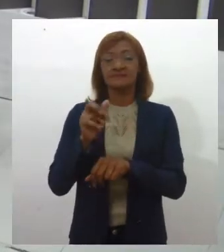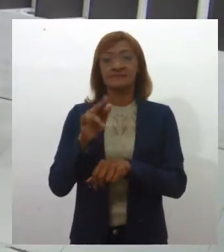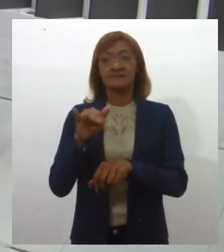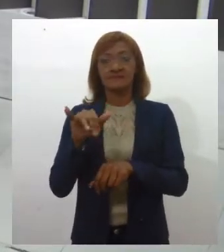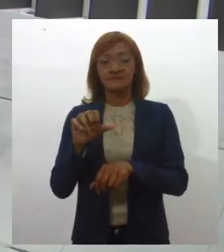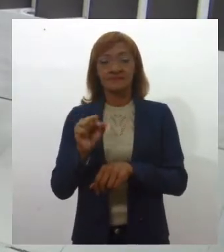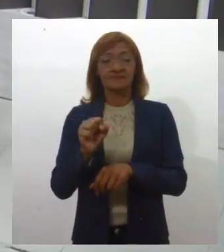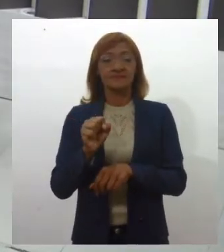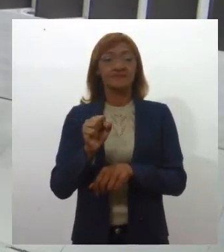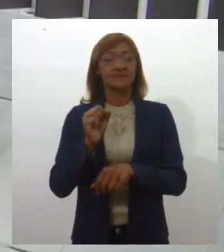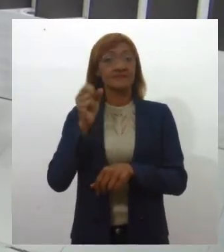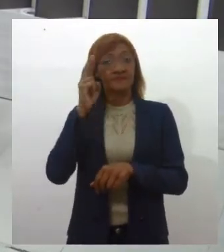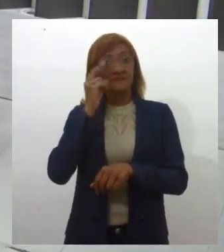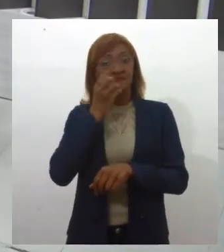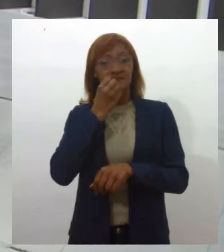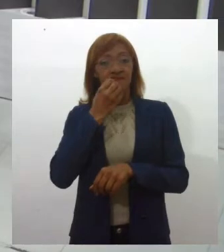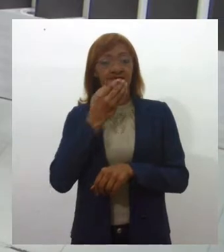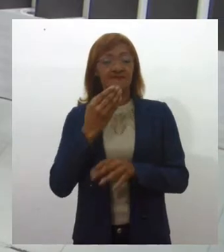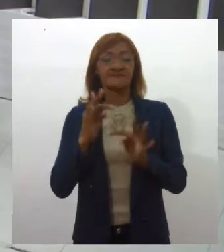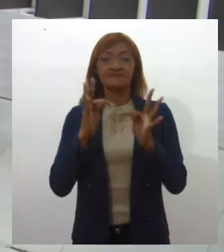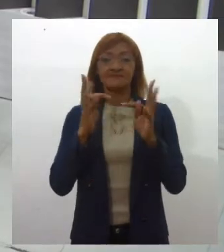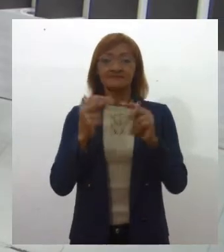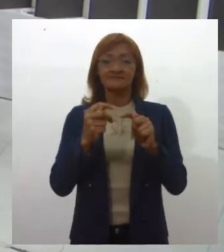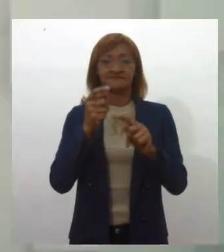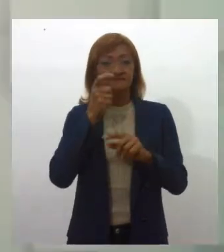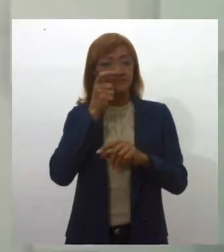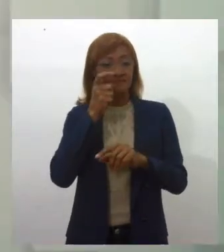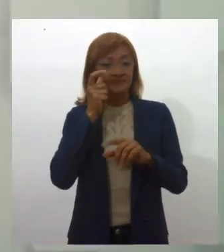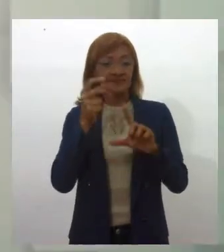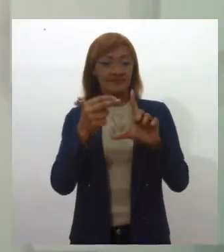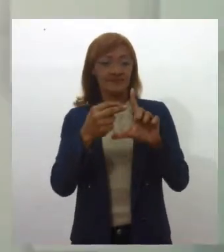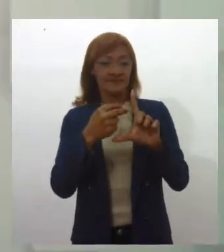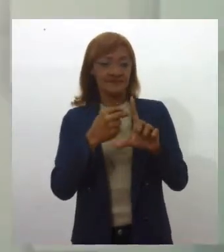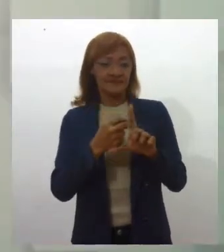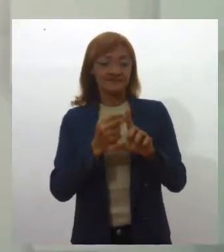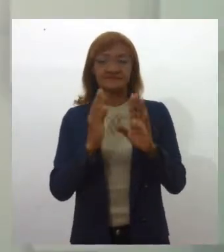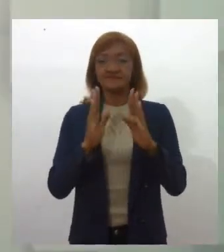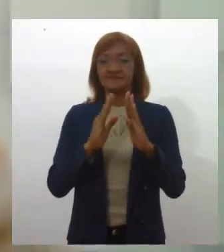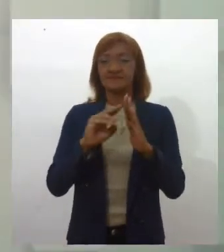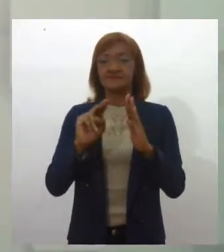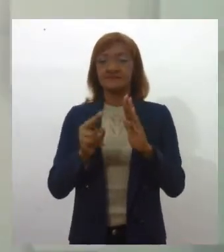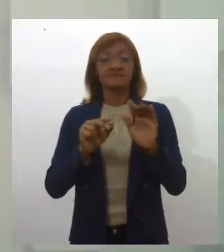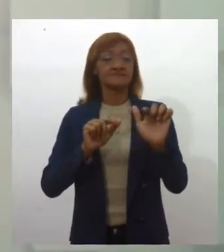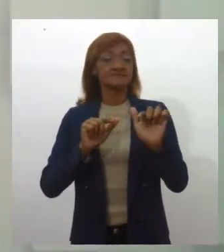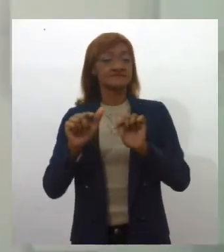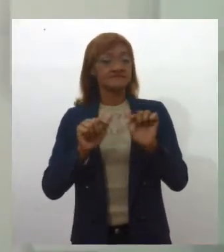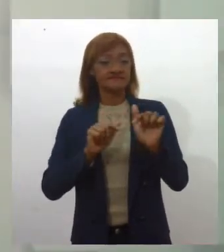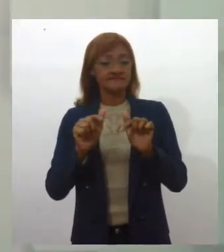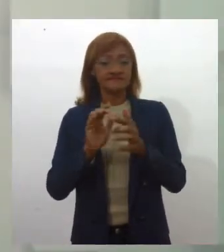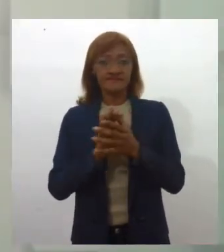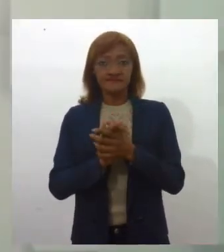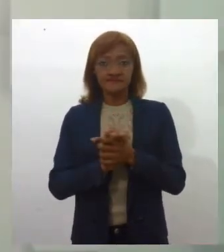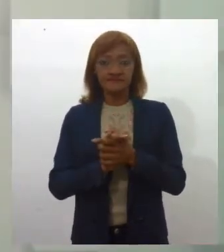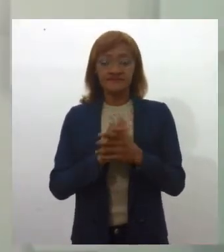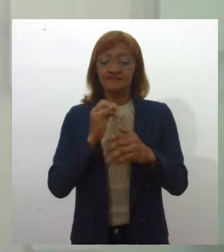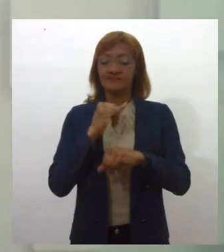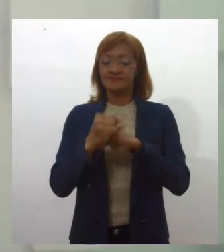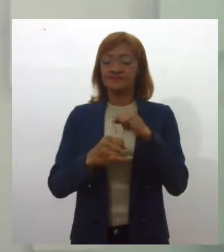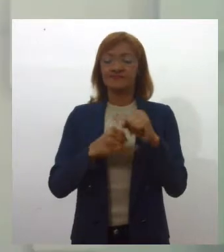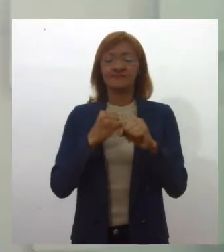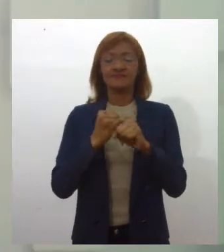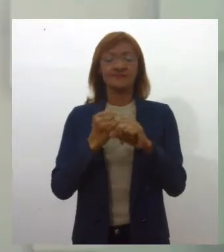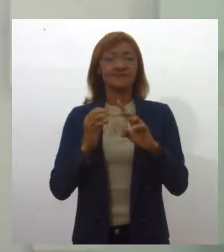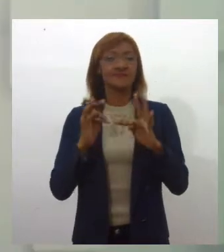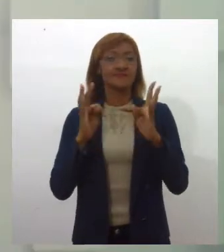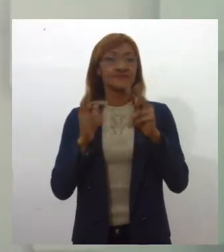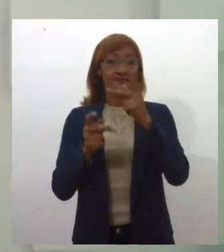para você e excelente segunda-feira também para quem está nos acompanhando, seja de casa, seja do trabalho. A gente sabe que com a internet todo mundo